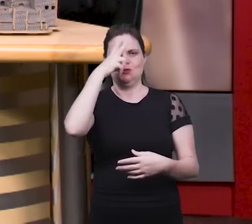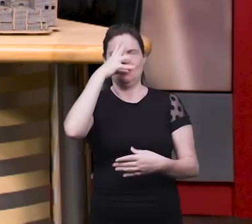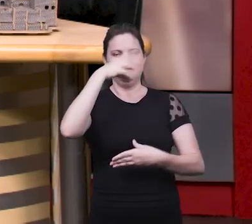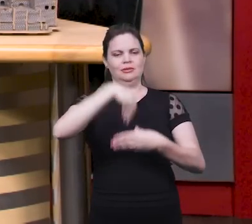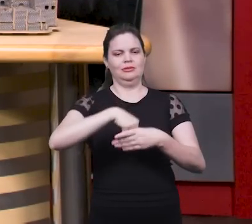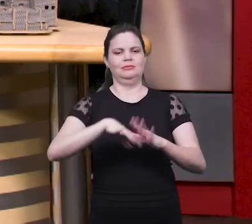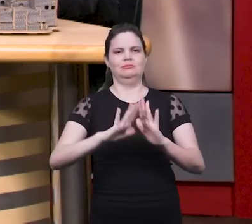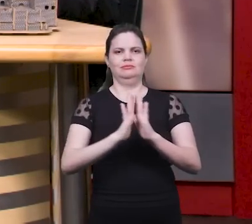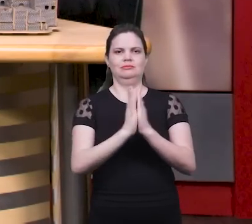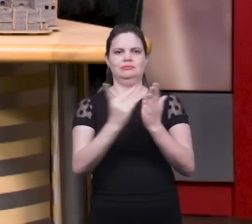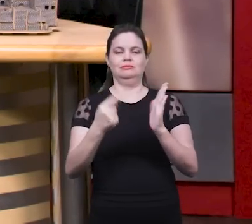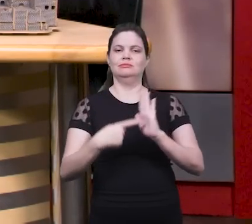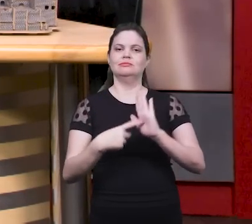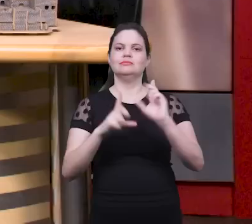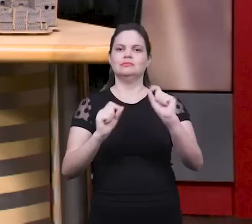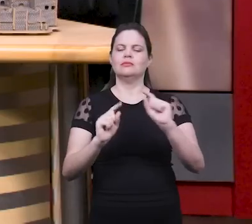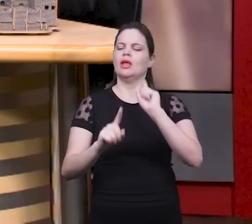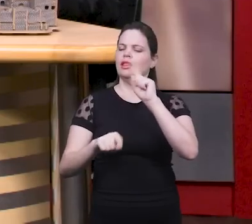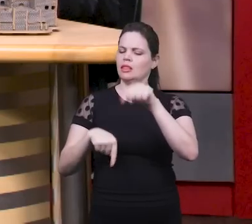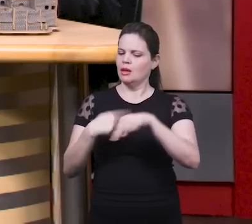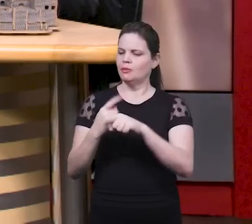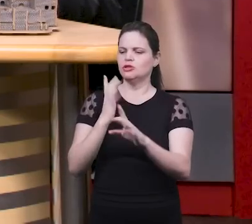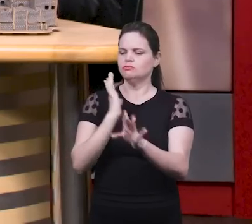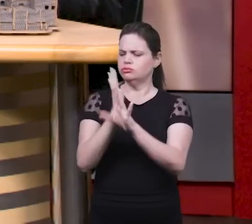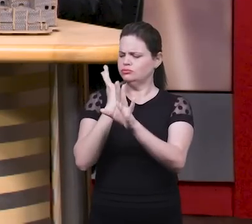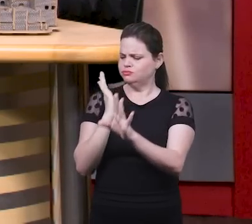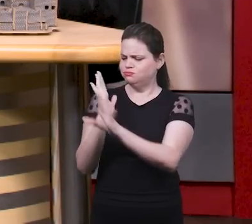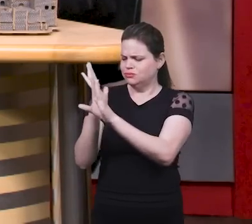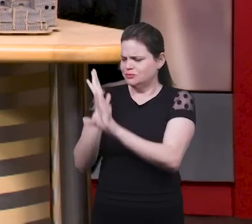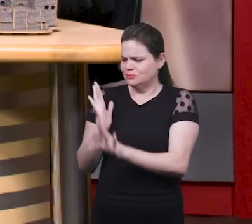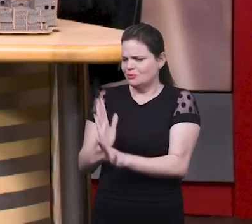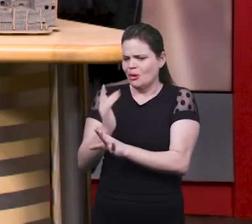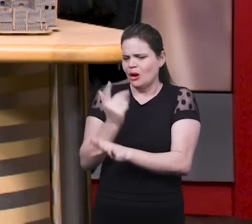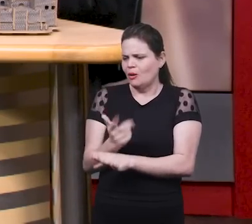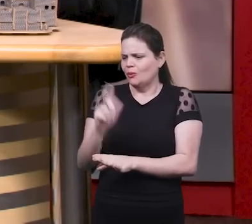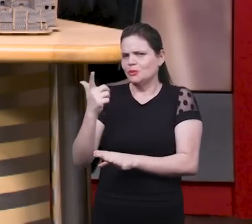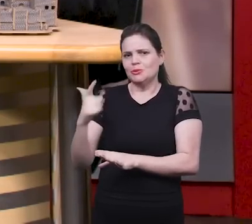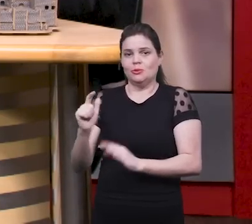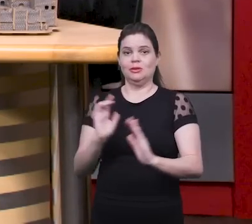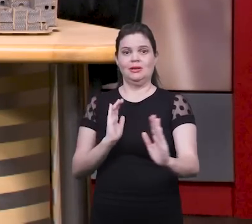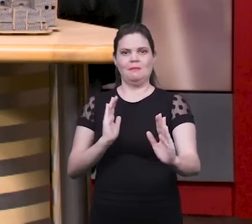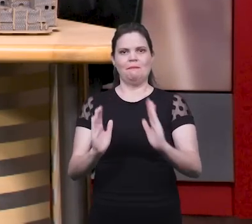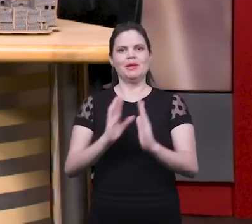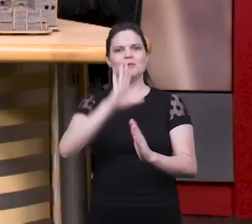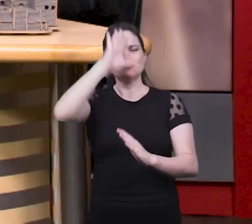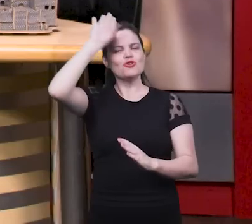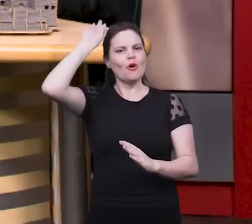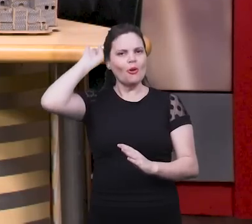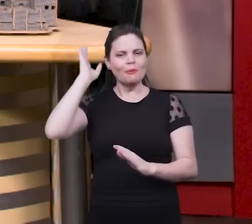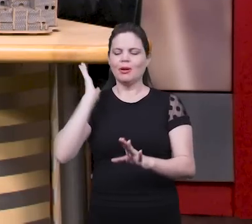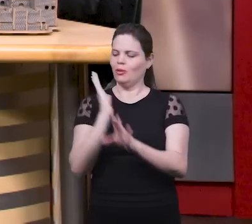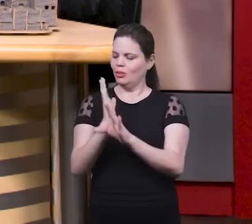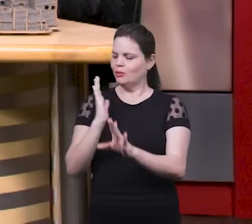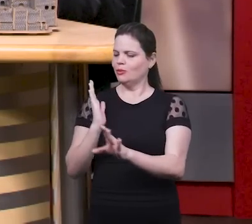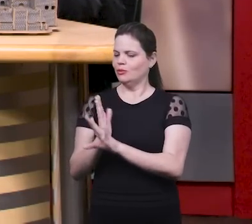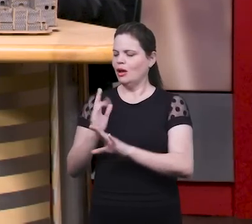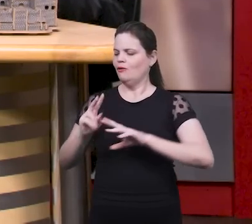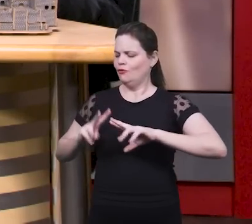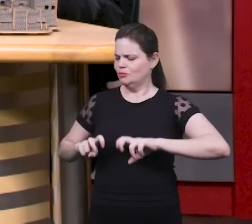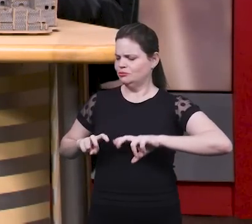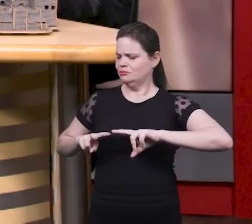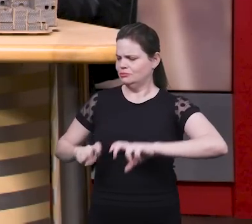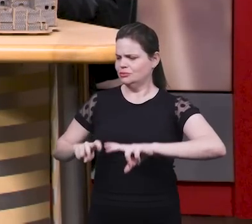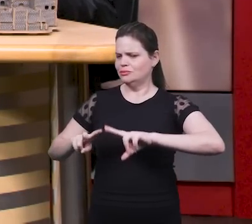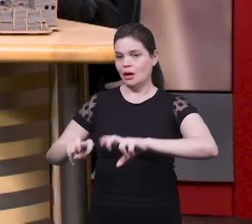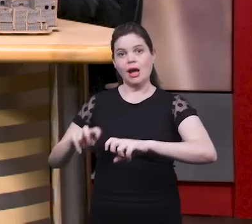águas, e depois acharam outros artefatos ali do período romano, e aí foram escavando, acharam os 5